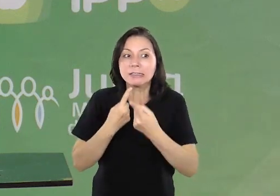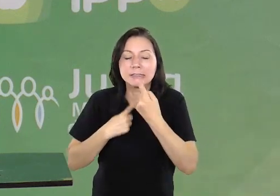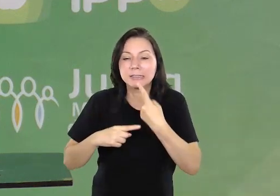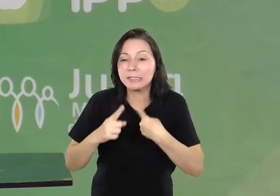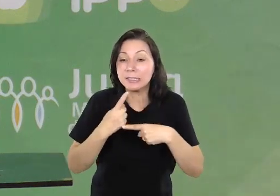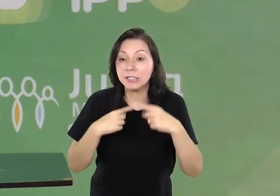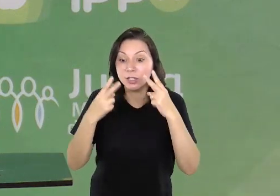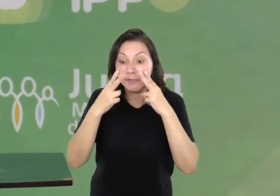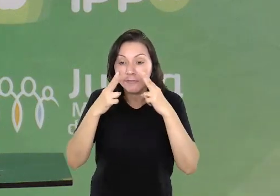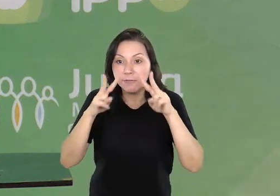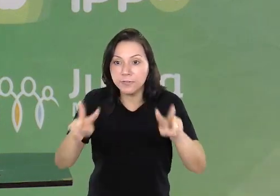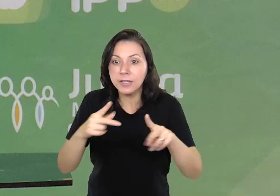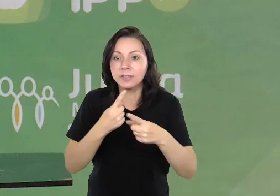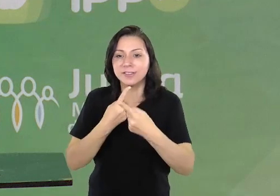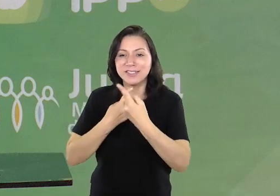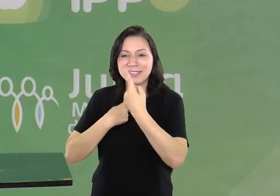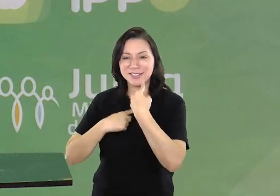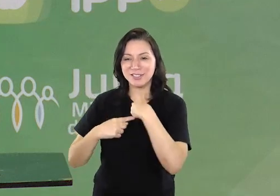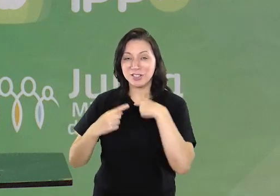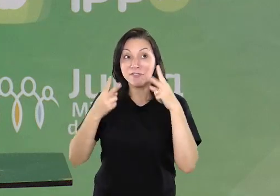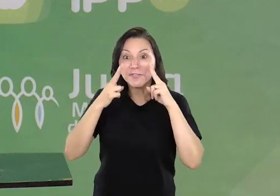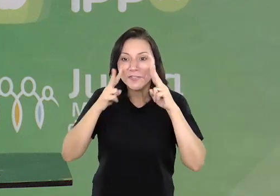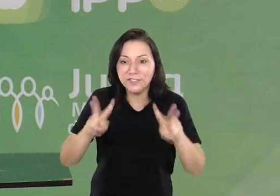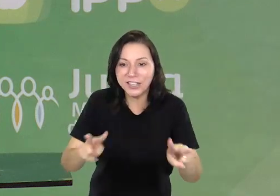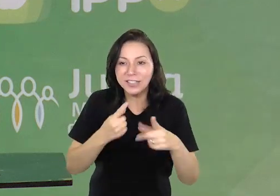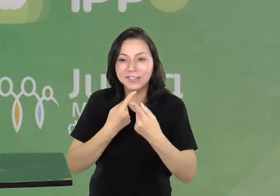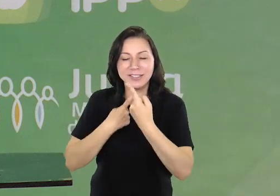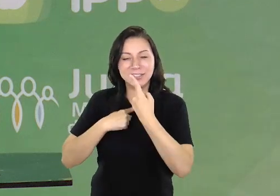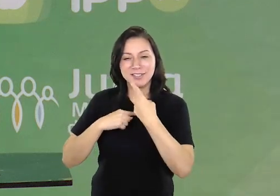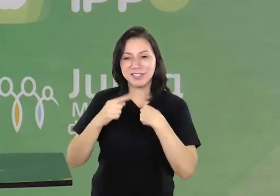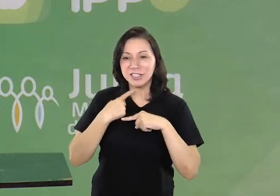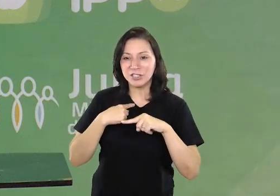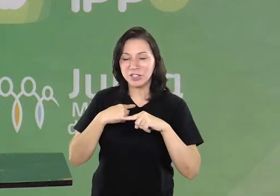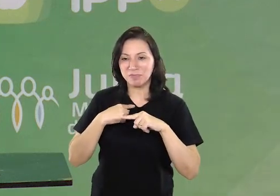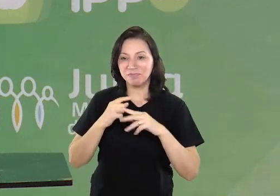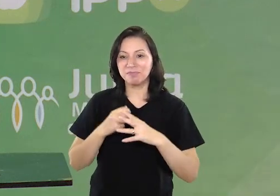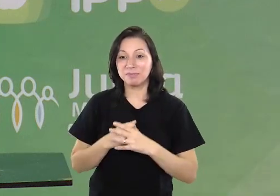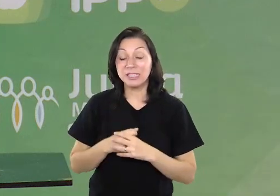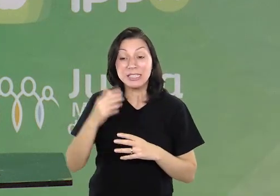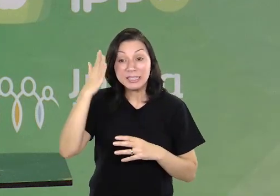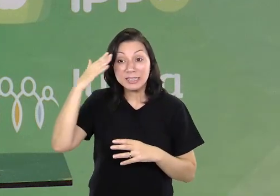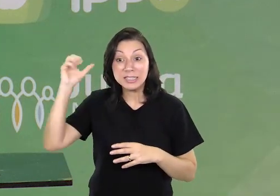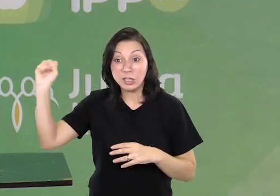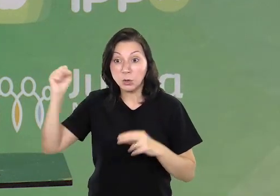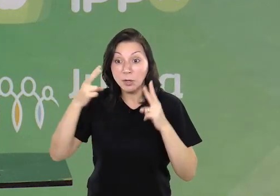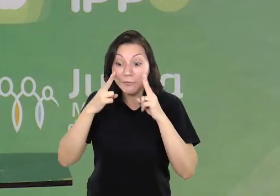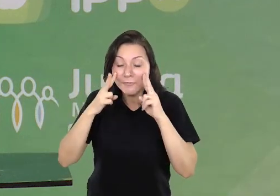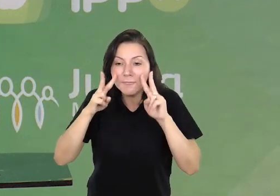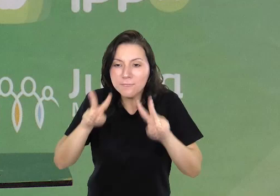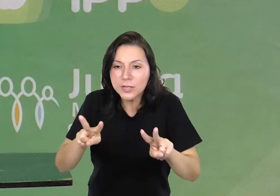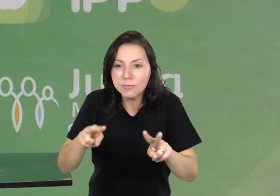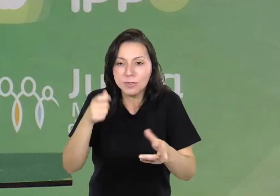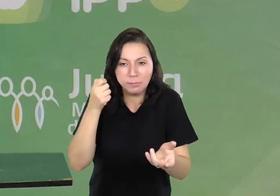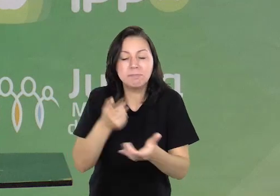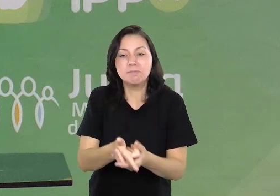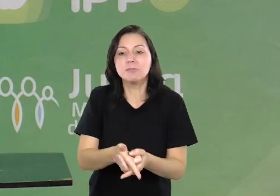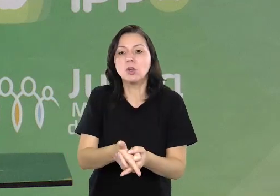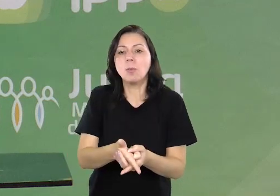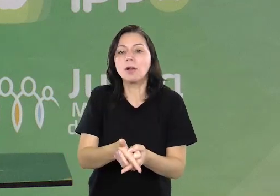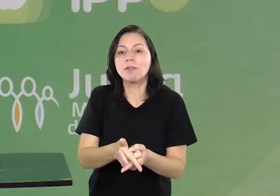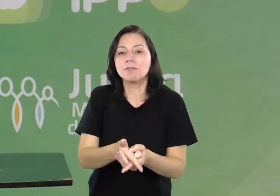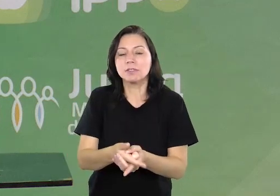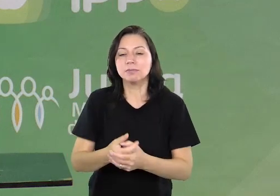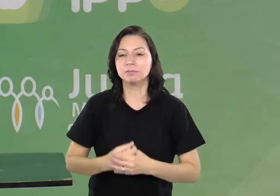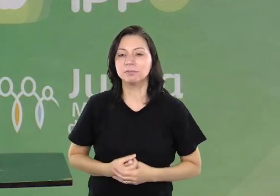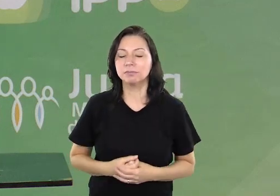Porém Aqui tá dizendo que tudo que seus olhos viram ele não negou ele não negou tudo